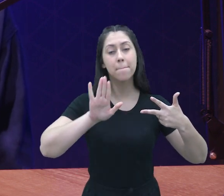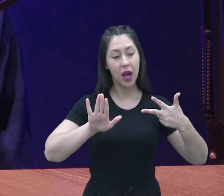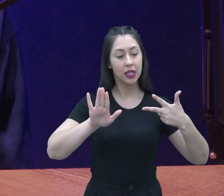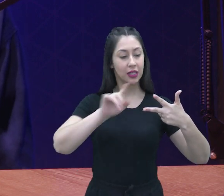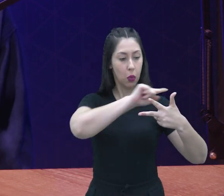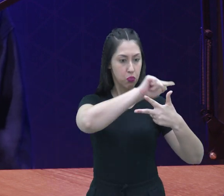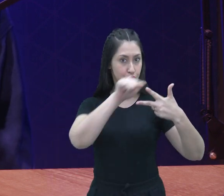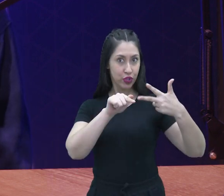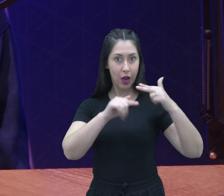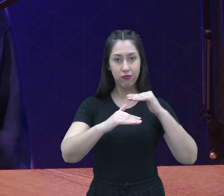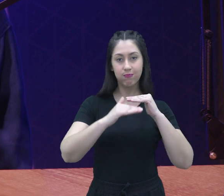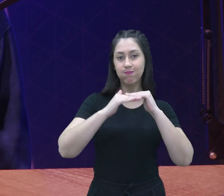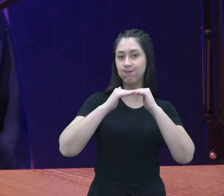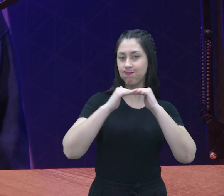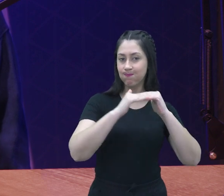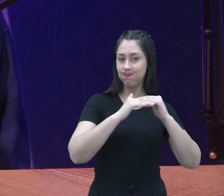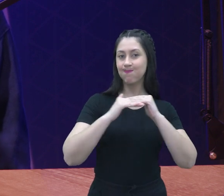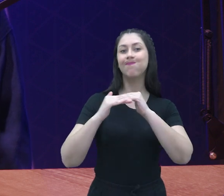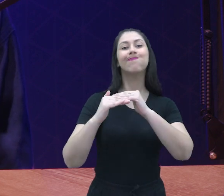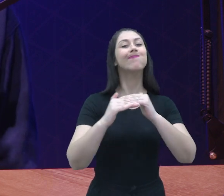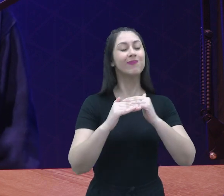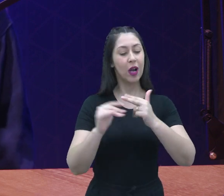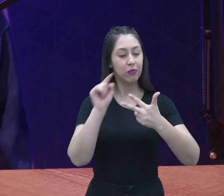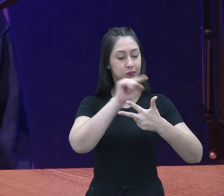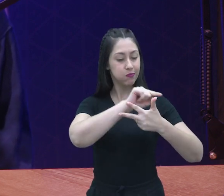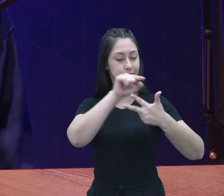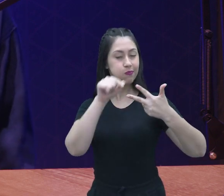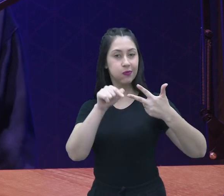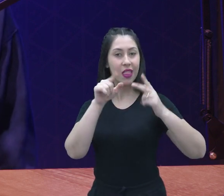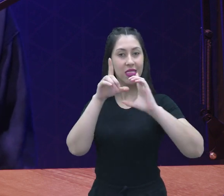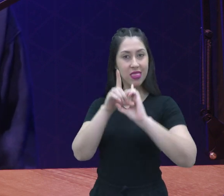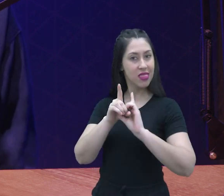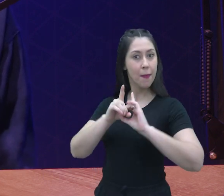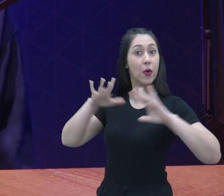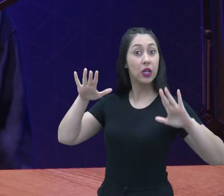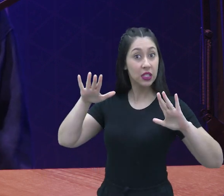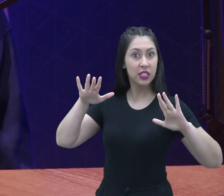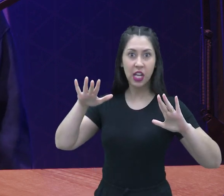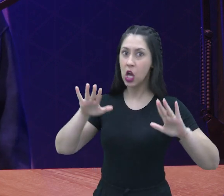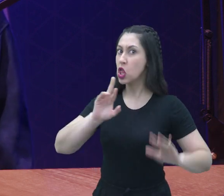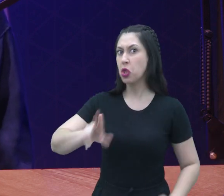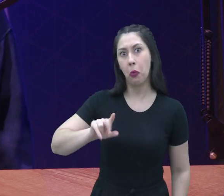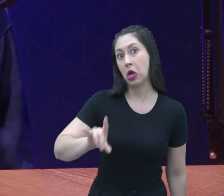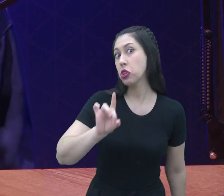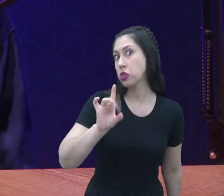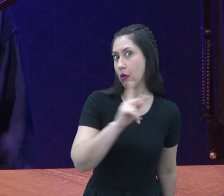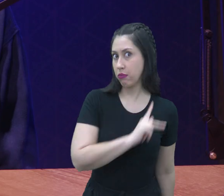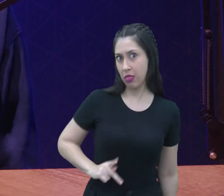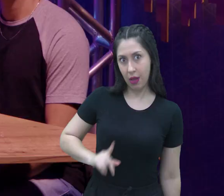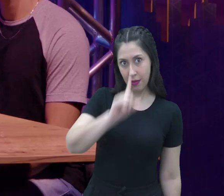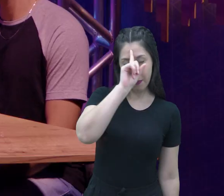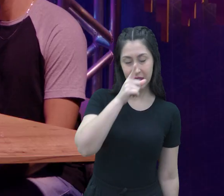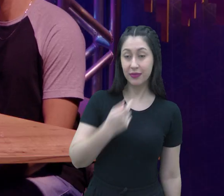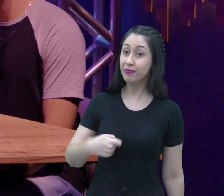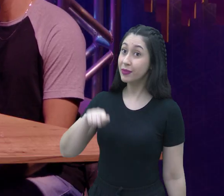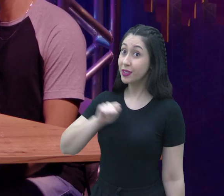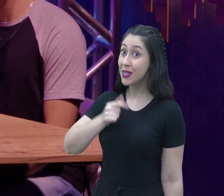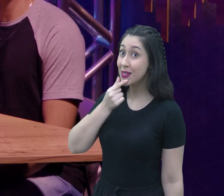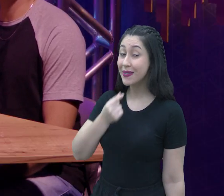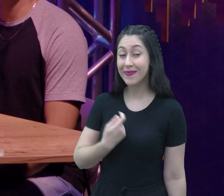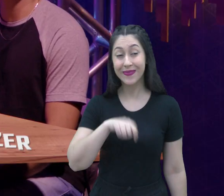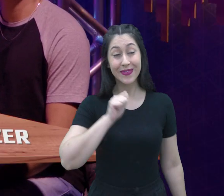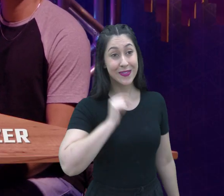3 poderes é mais importante do que o outro. Em outras palavras, na democracia não é só o presidente que manda no país. Eu sou